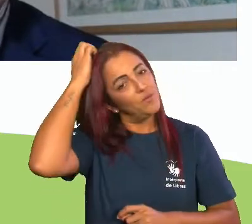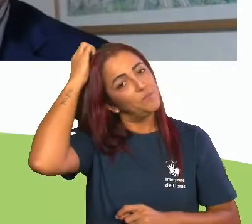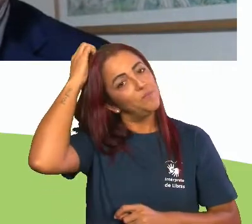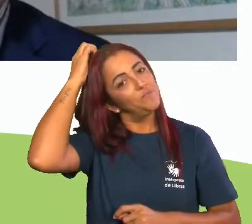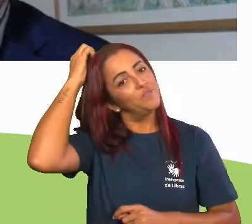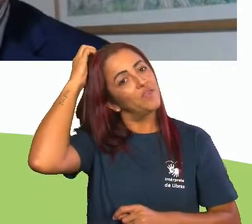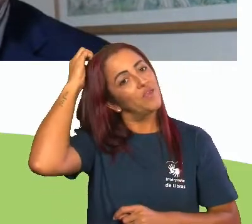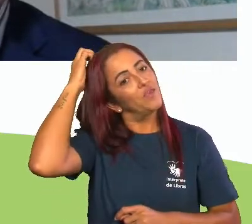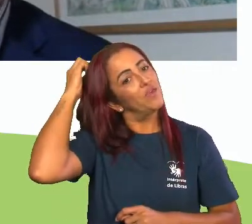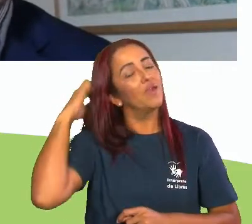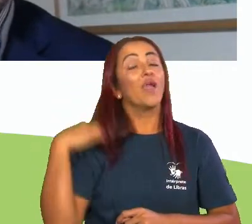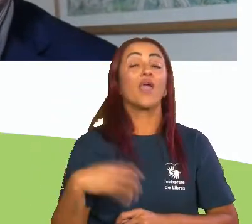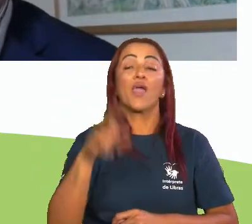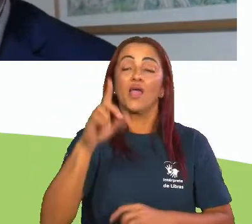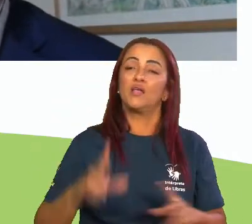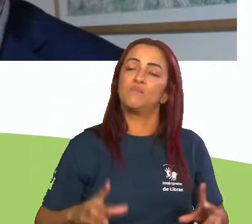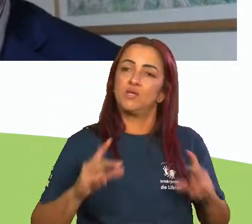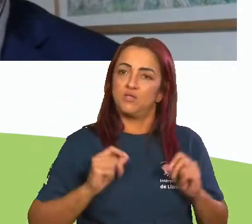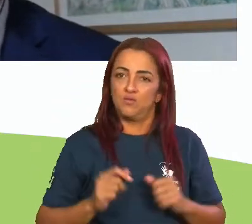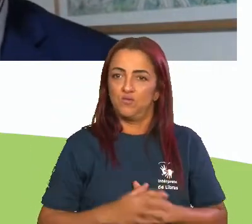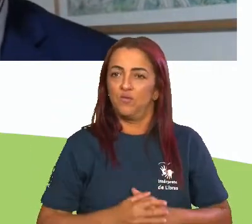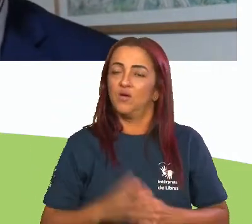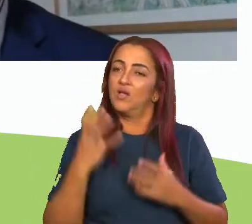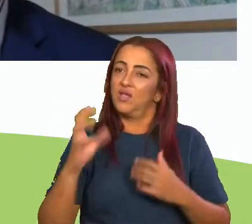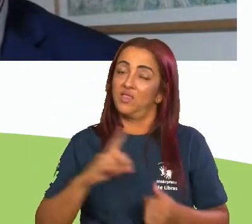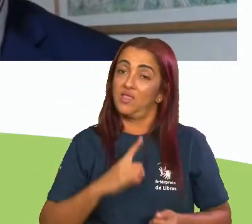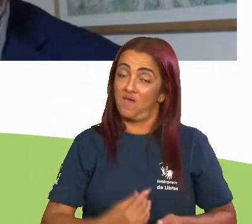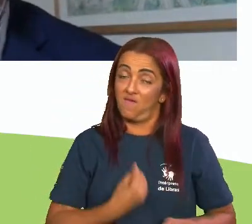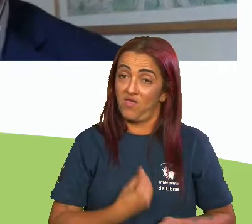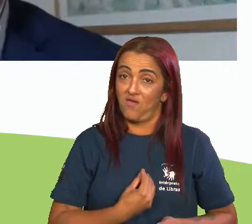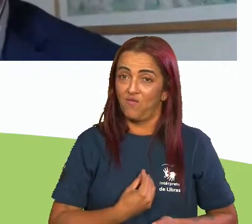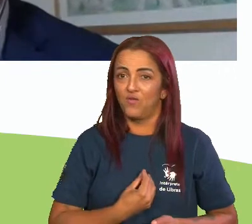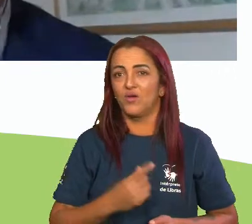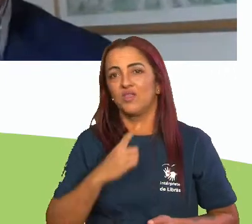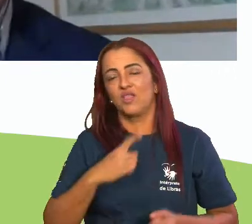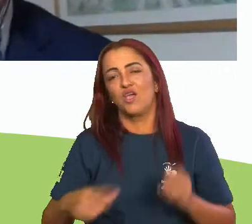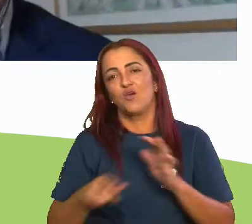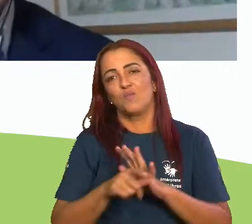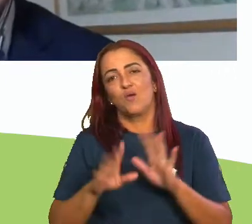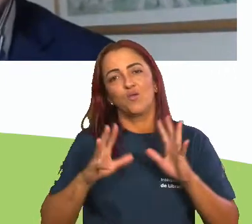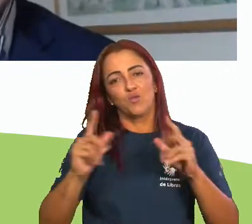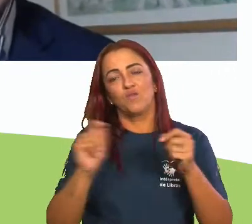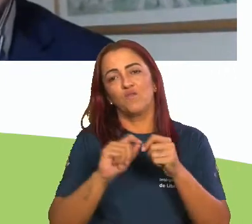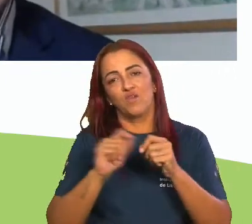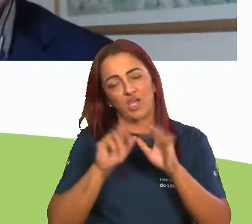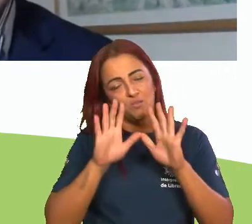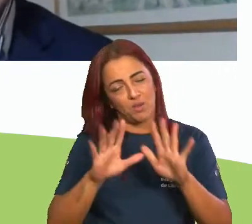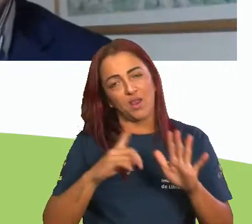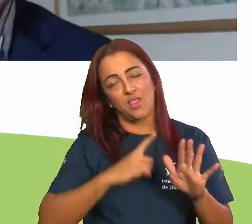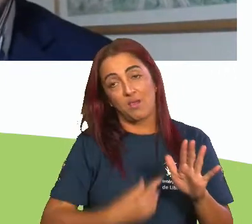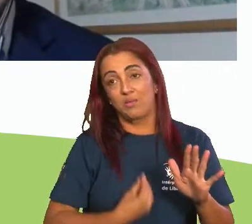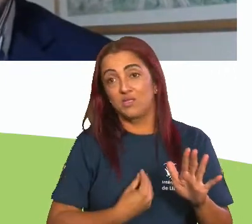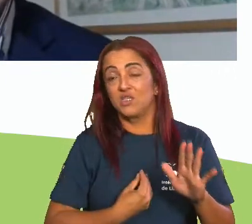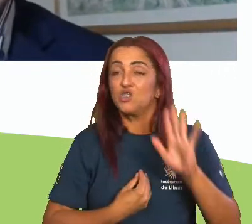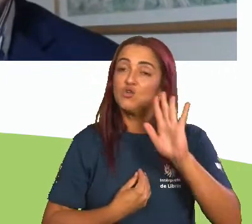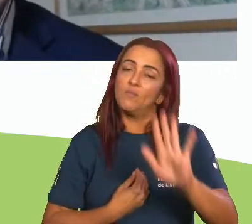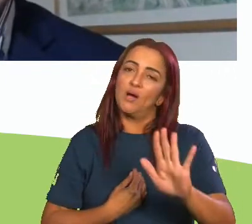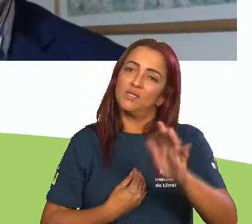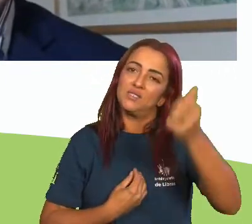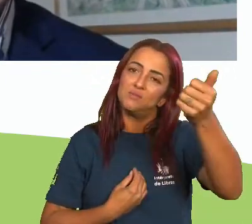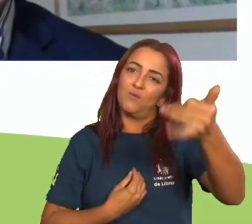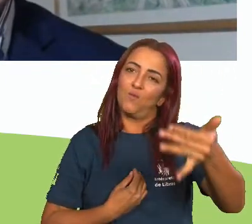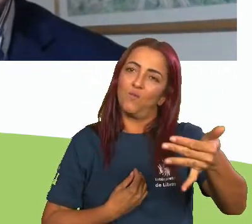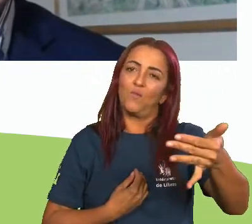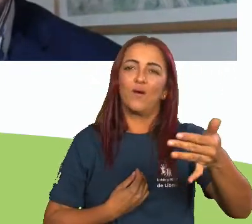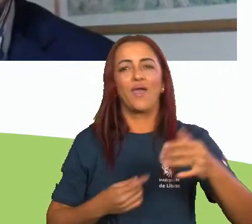é muito merecedor. Eu gostaria muito que ele estivesse aqui, porque foi feito tudo para ele estar. Mas, como já foi dito,